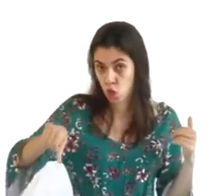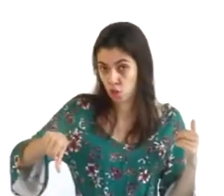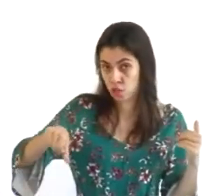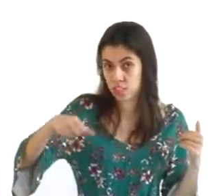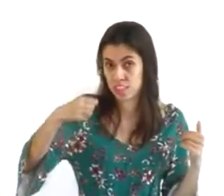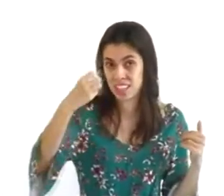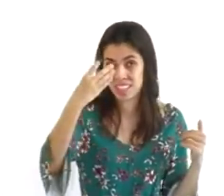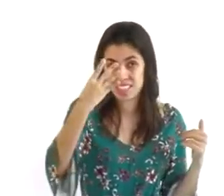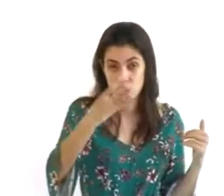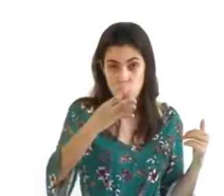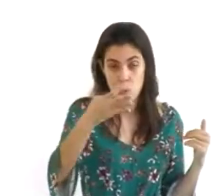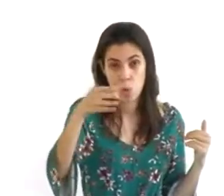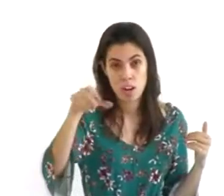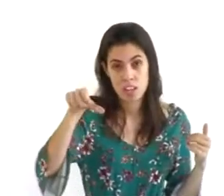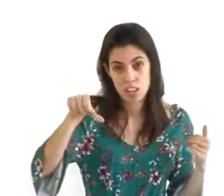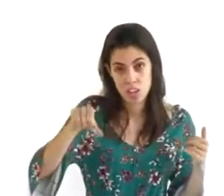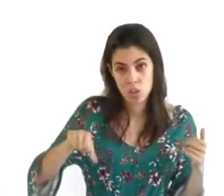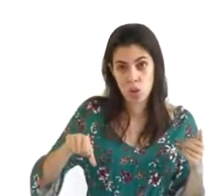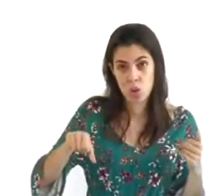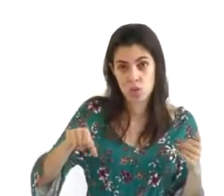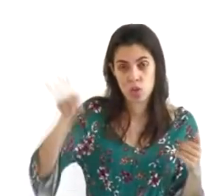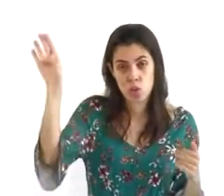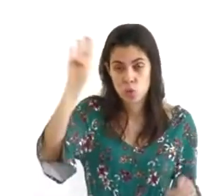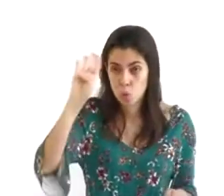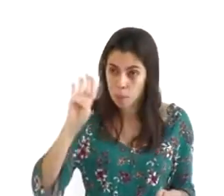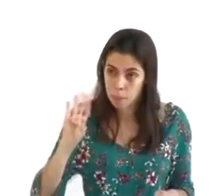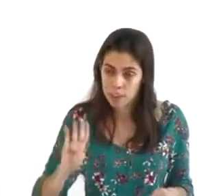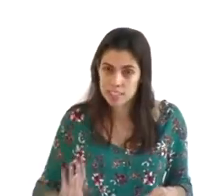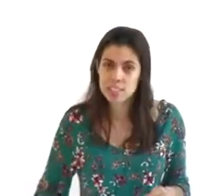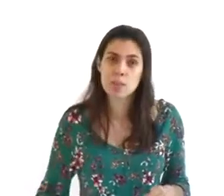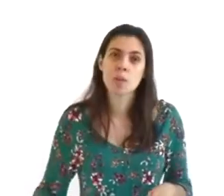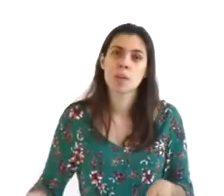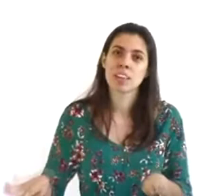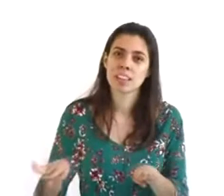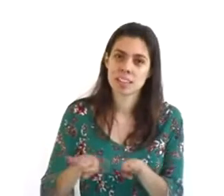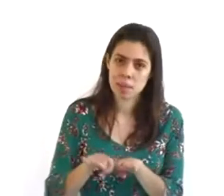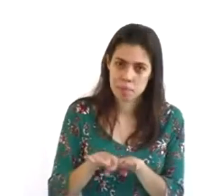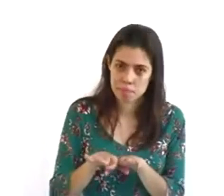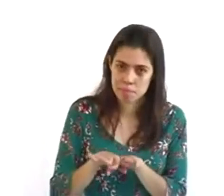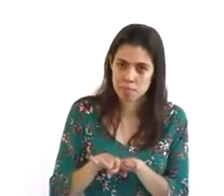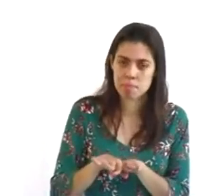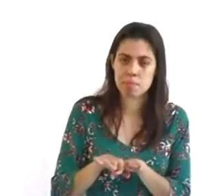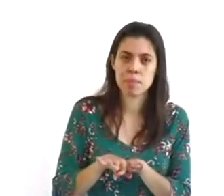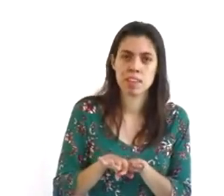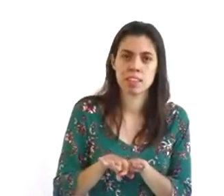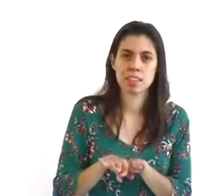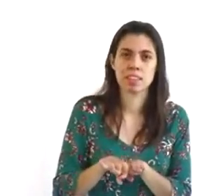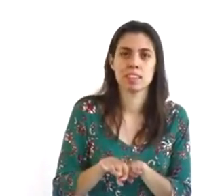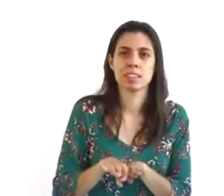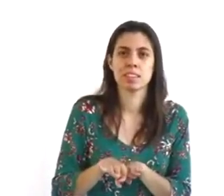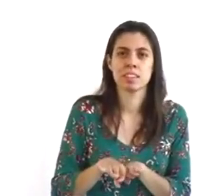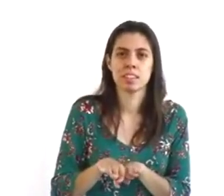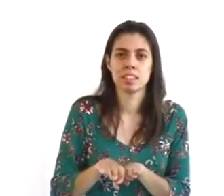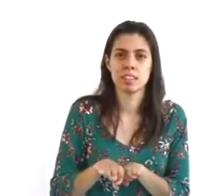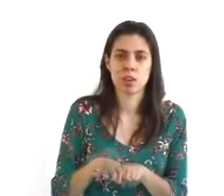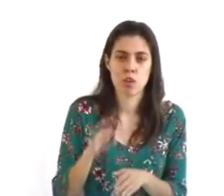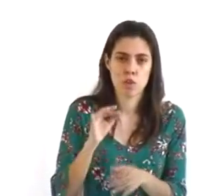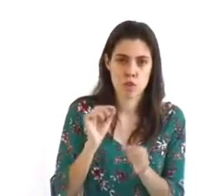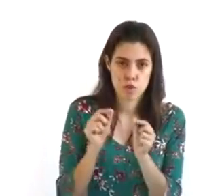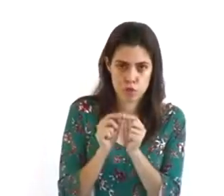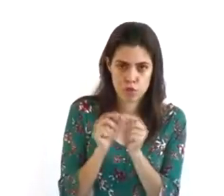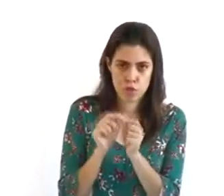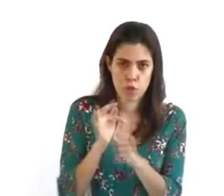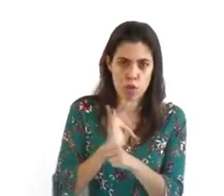instituiu o Dia Nacional de Ação de Graças também no Brasil. Alguns países guardam essa data, como o Canadá, como algumas ilhas do Caribe,